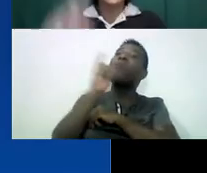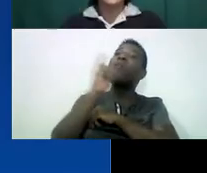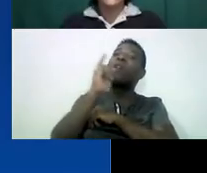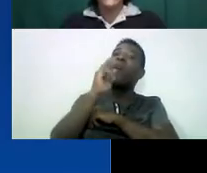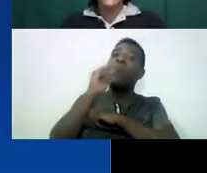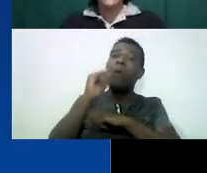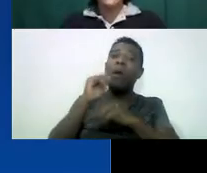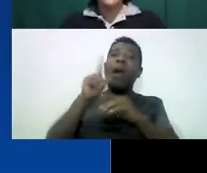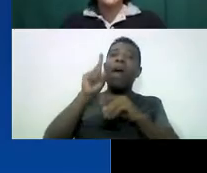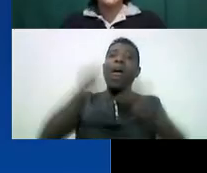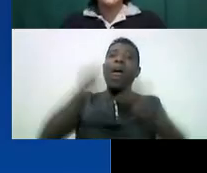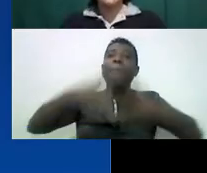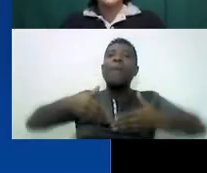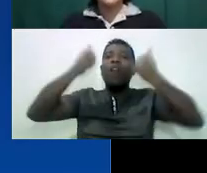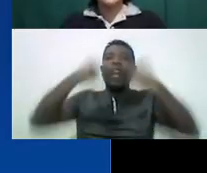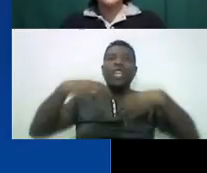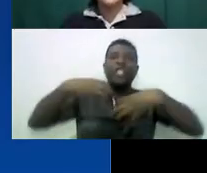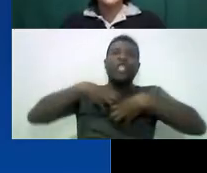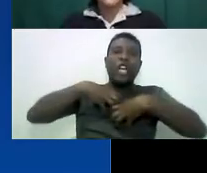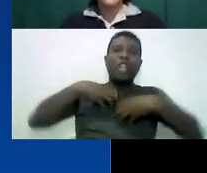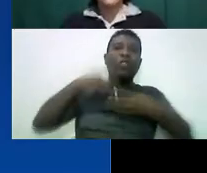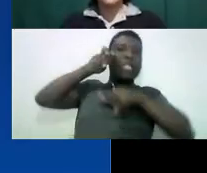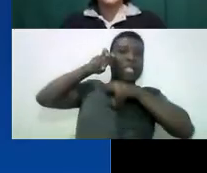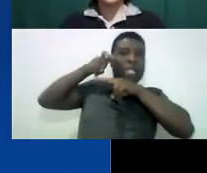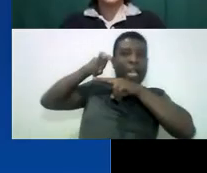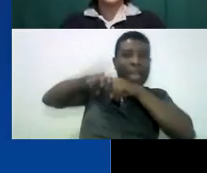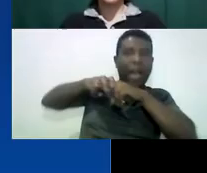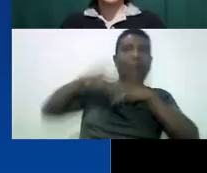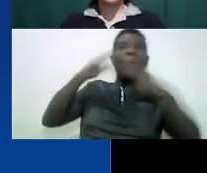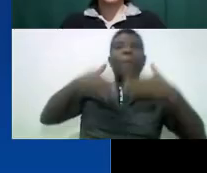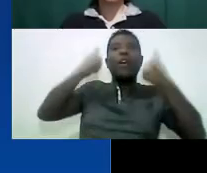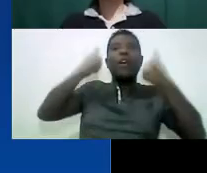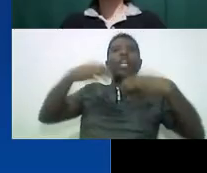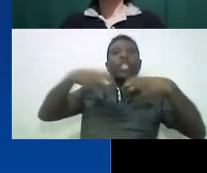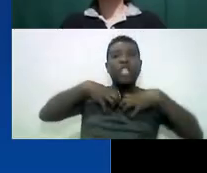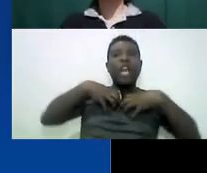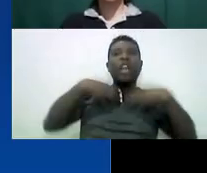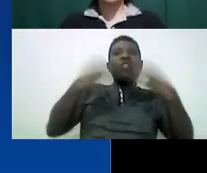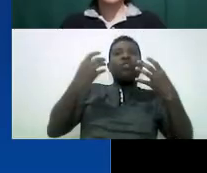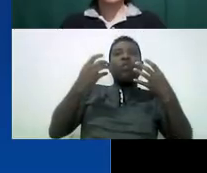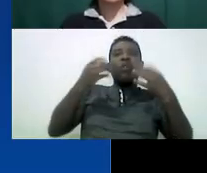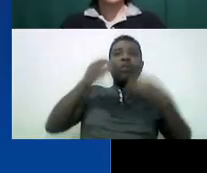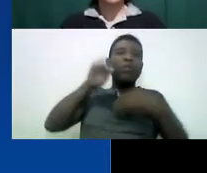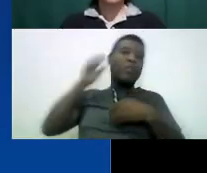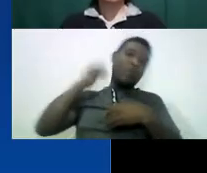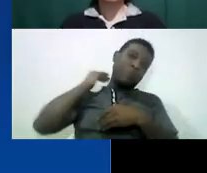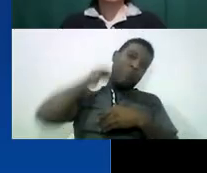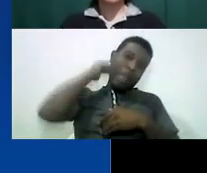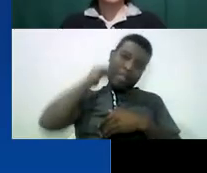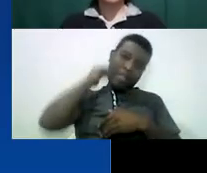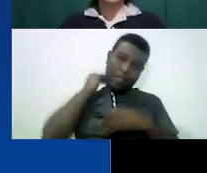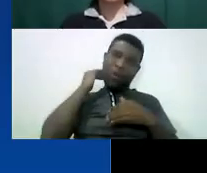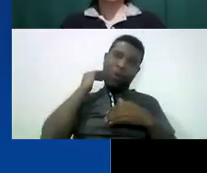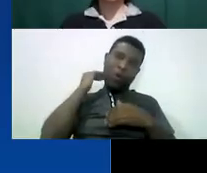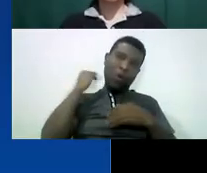melhorar a postura da cervical, isso alivia muito esses sintomas, tá? Então, dá para melhorar bastante. Então, são esses pequenos